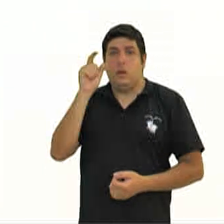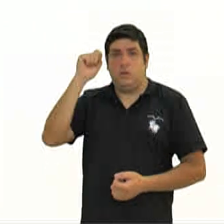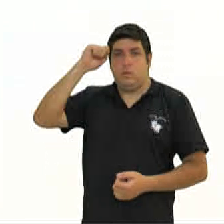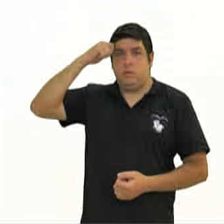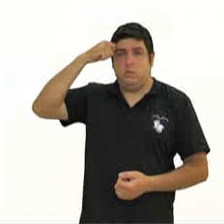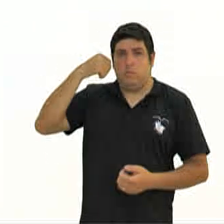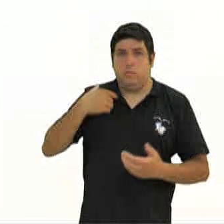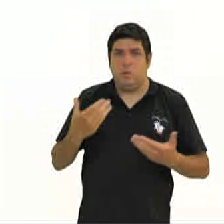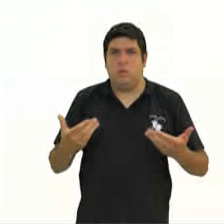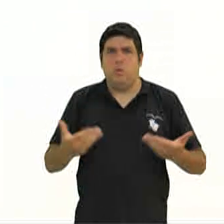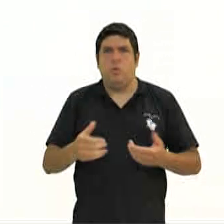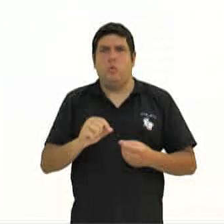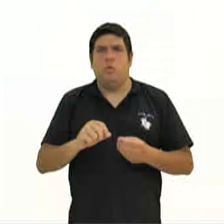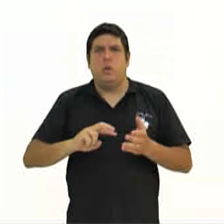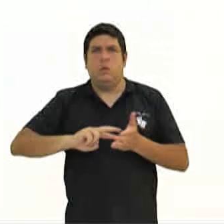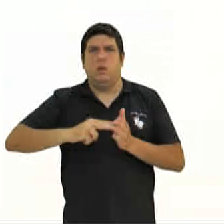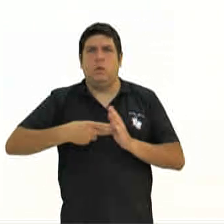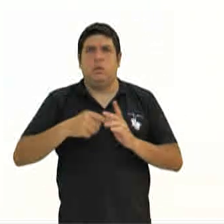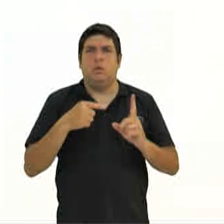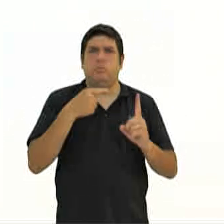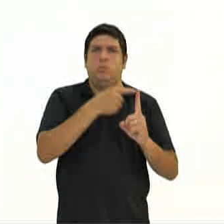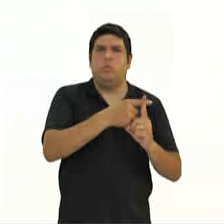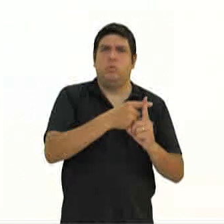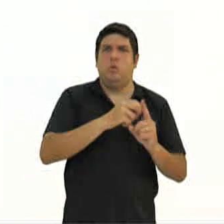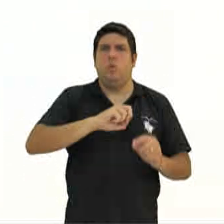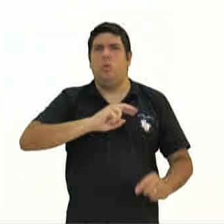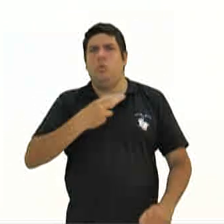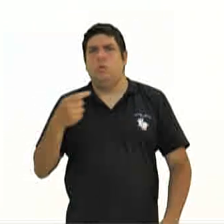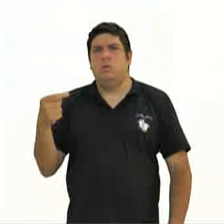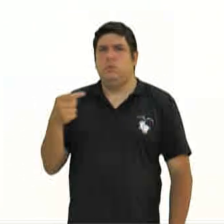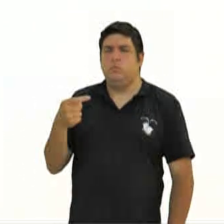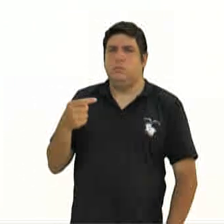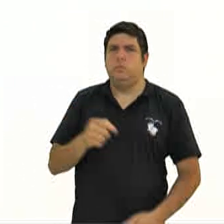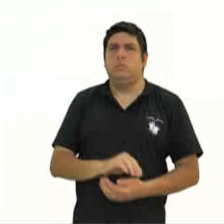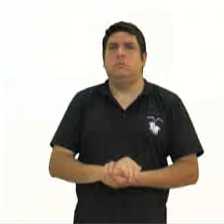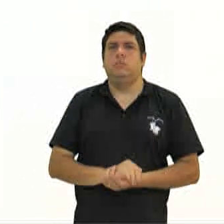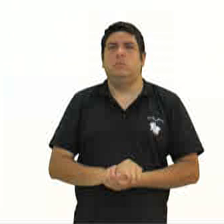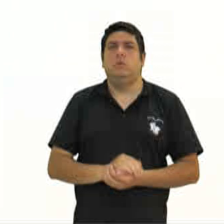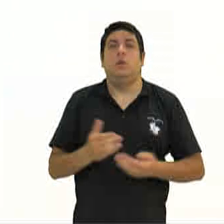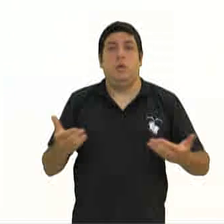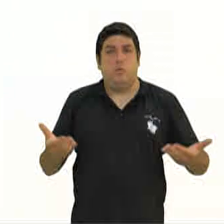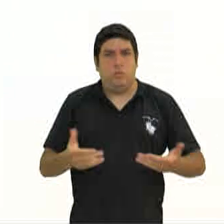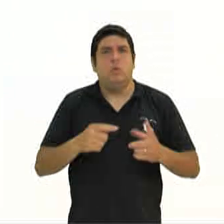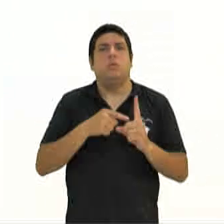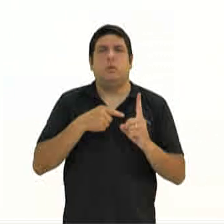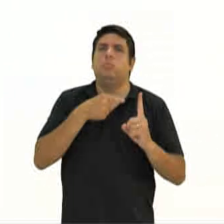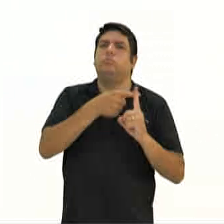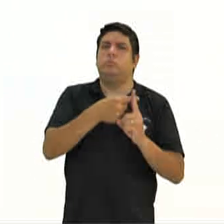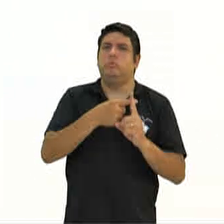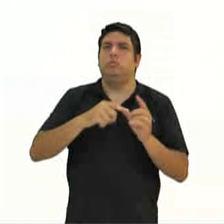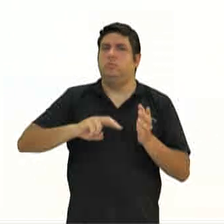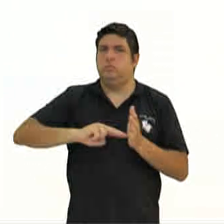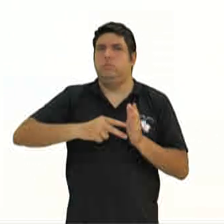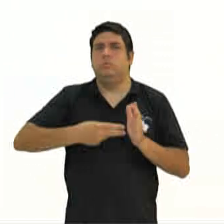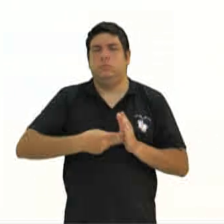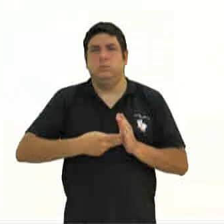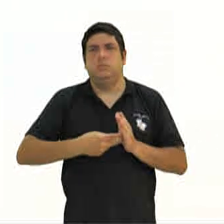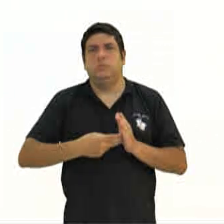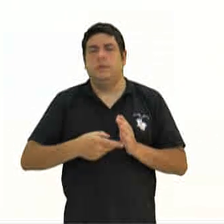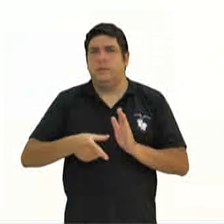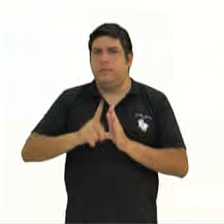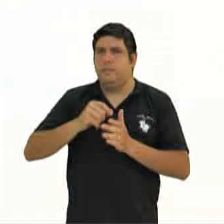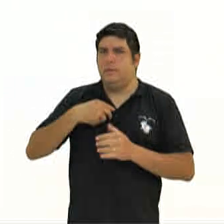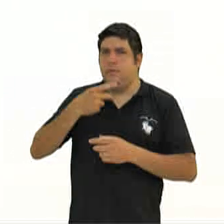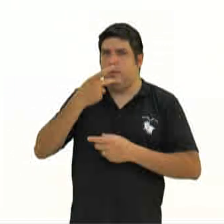tem um significado positivo ou negativo hoje em dia? Positive. Ele tem um significado positivo, como eu